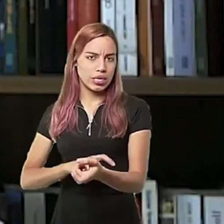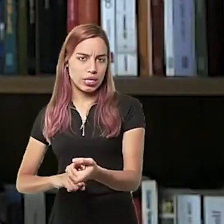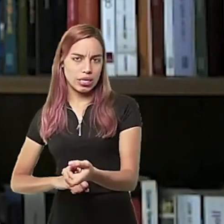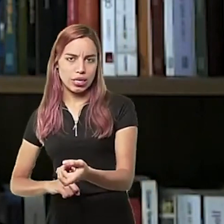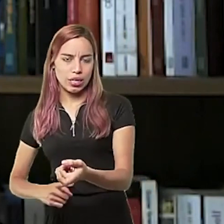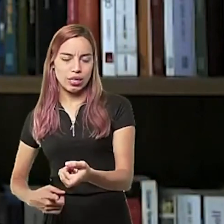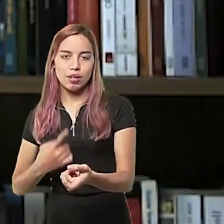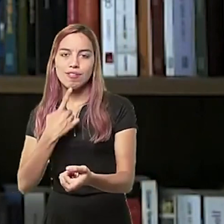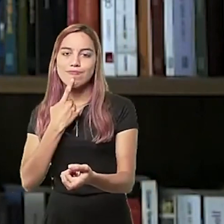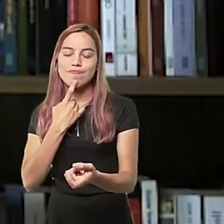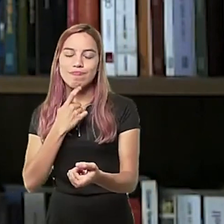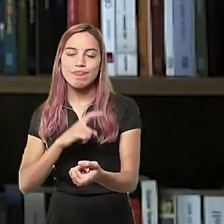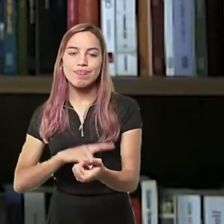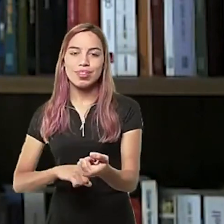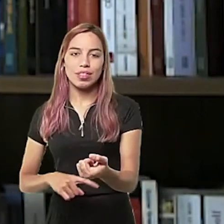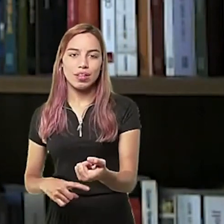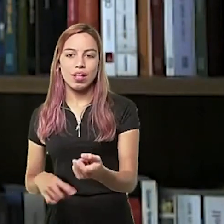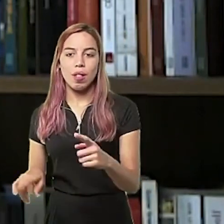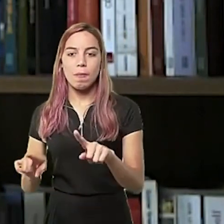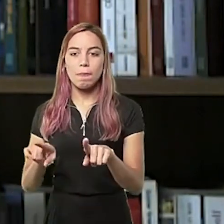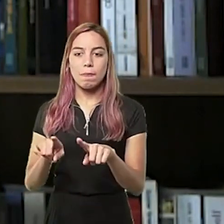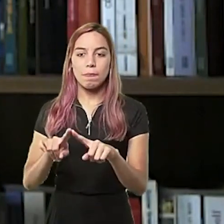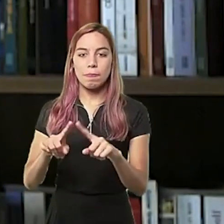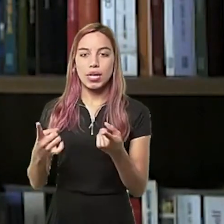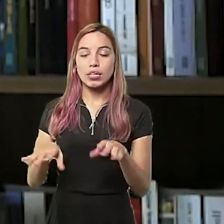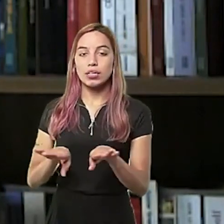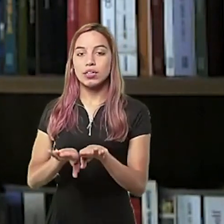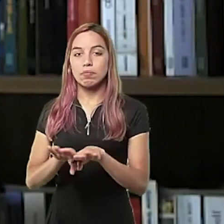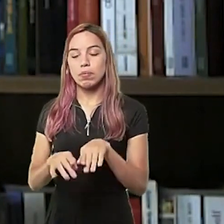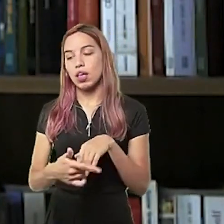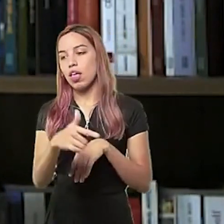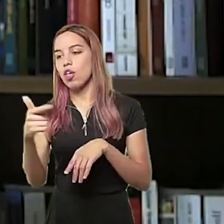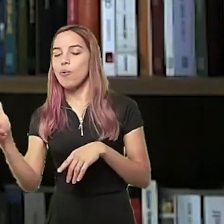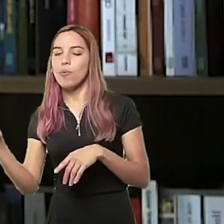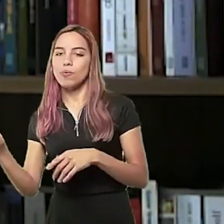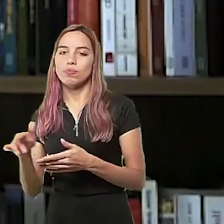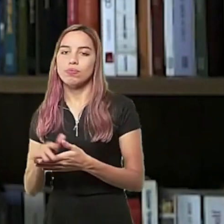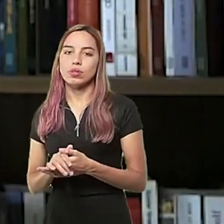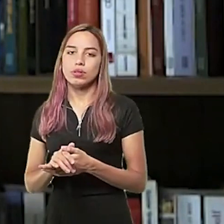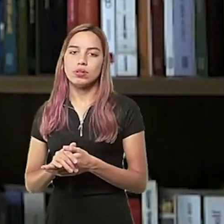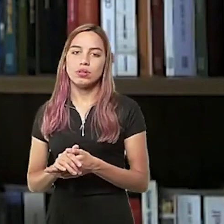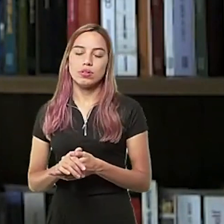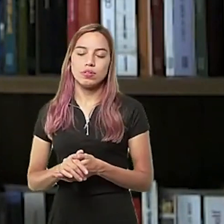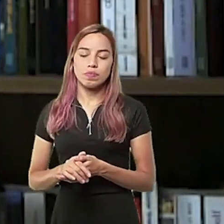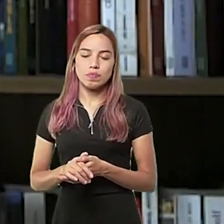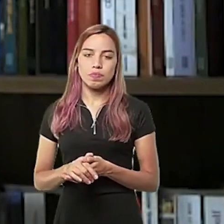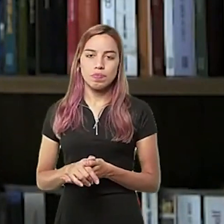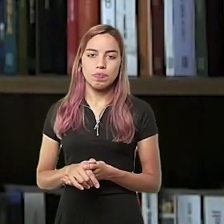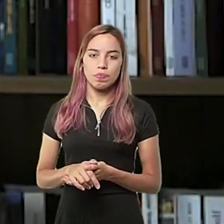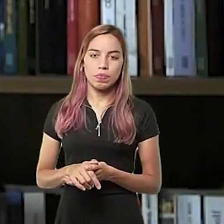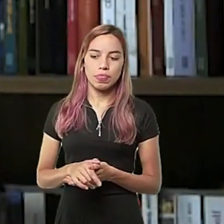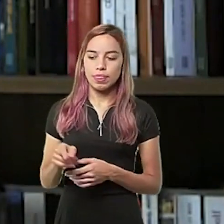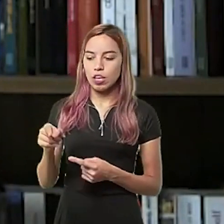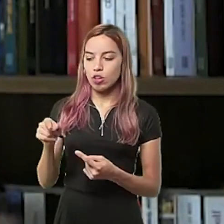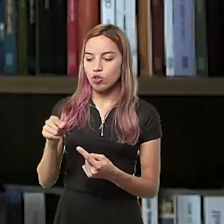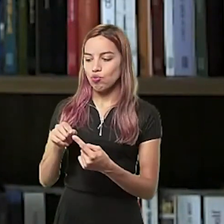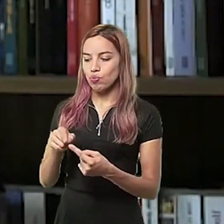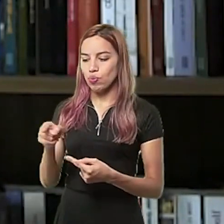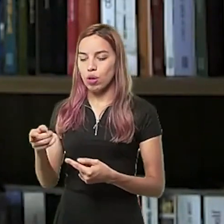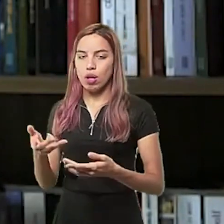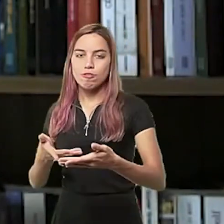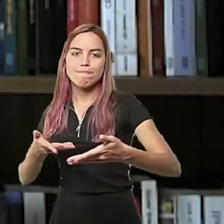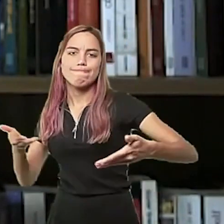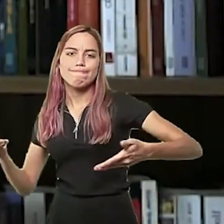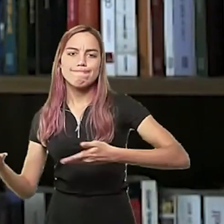né? Essa possibilidade de cooperar, que inclusive é algo que a